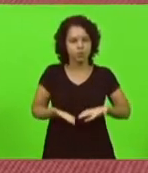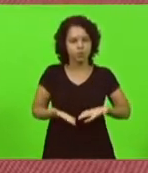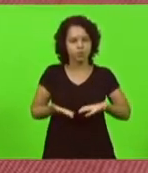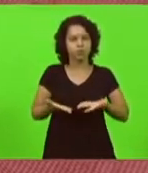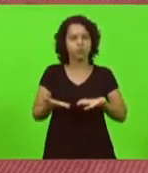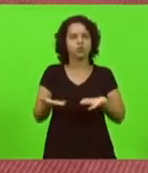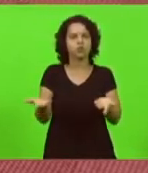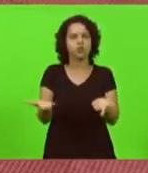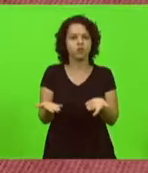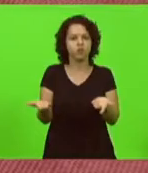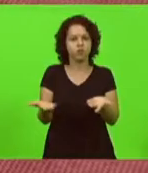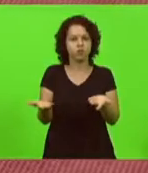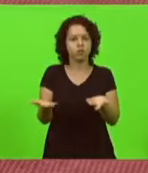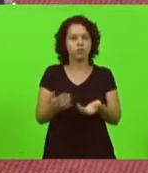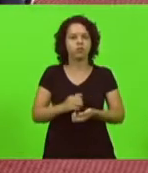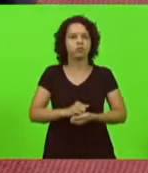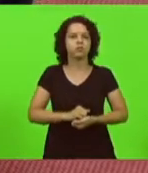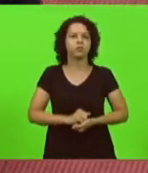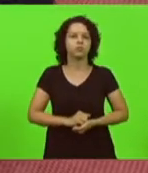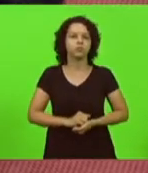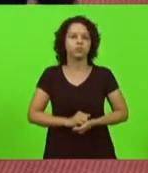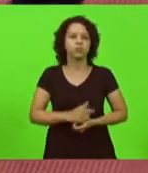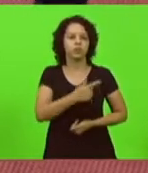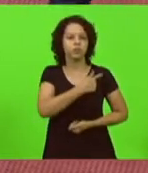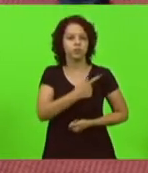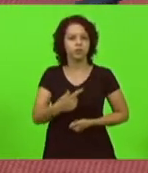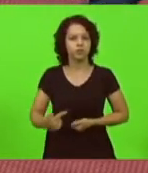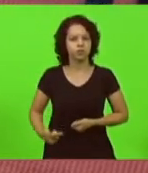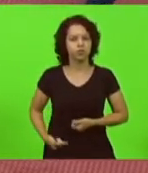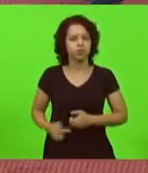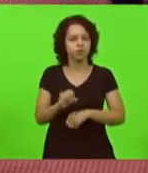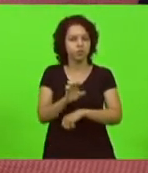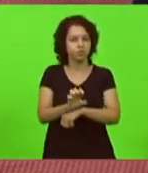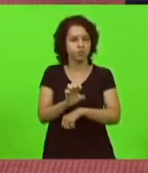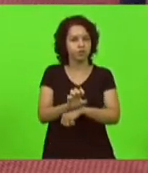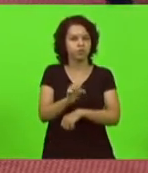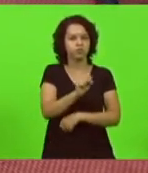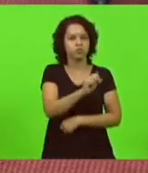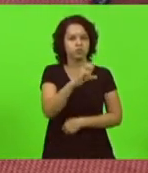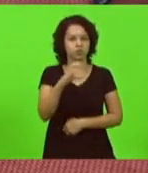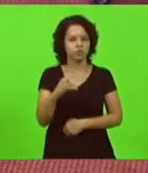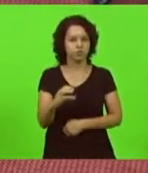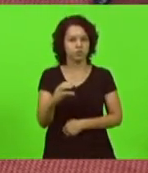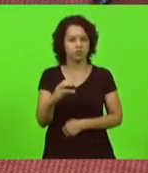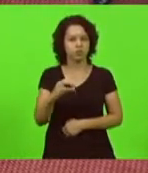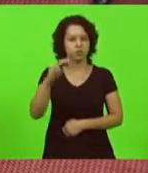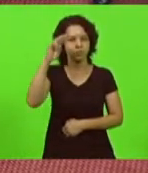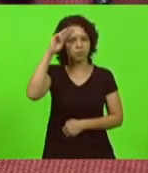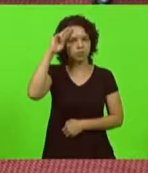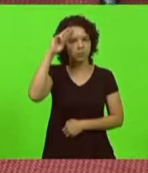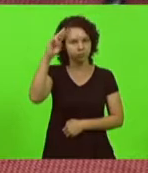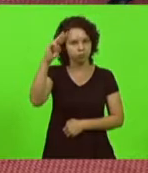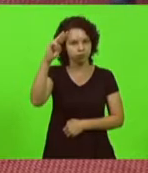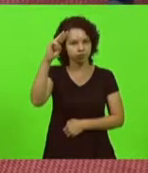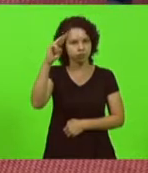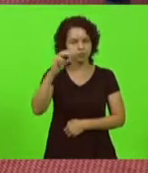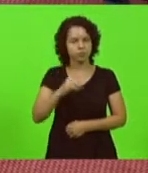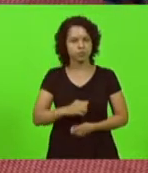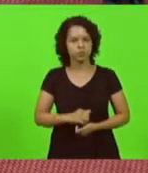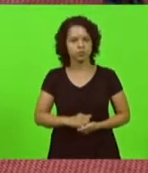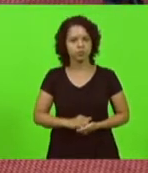palavra o excelentíssimo senhor governador do Estado de Santa Catarina, Carlos Moisés da